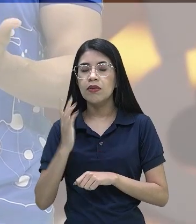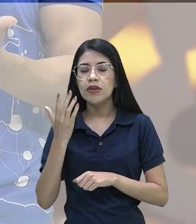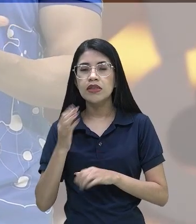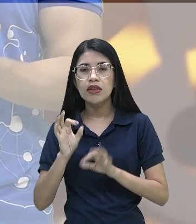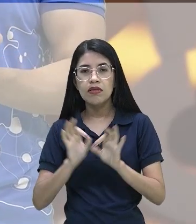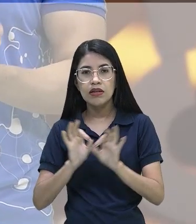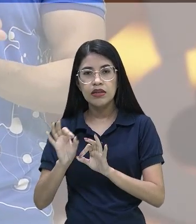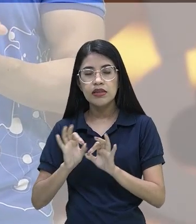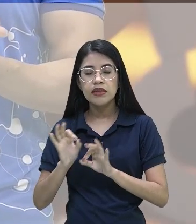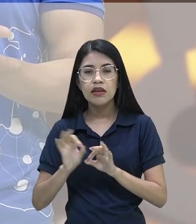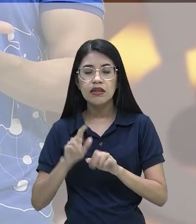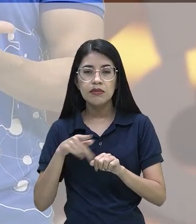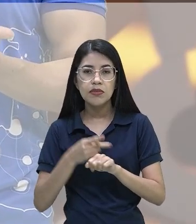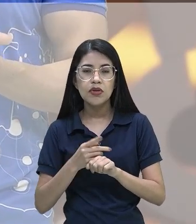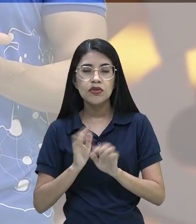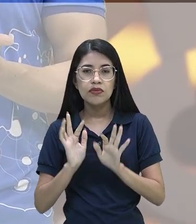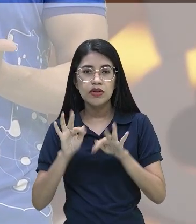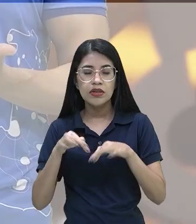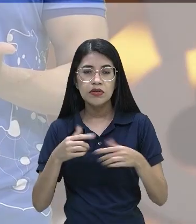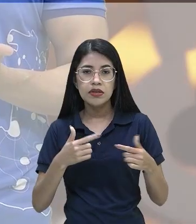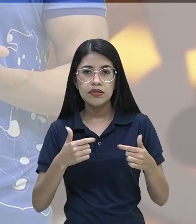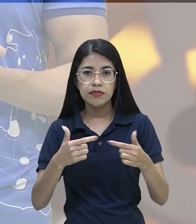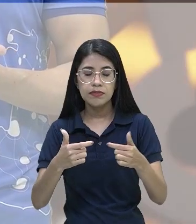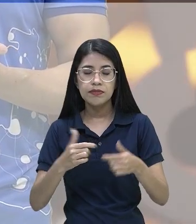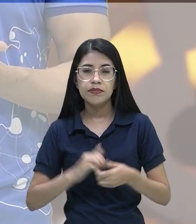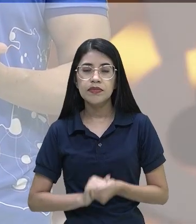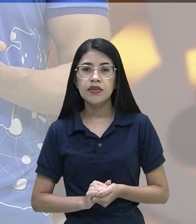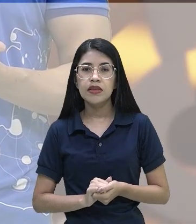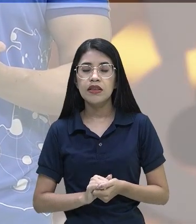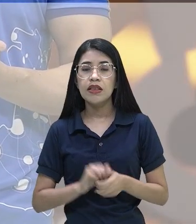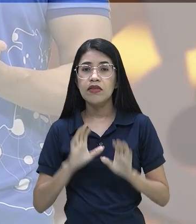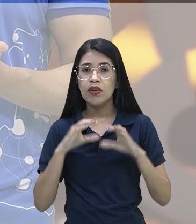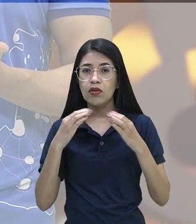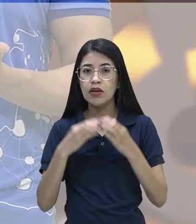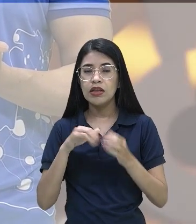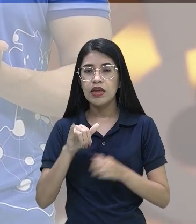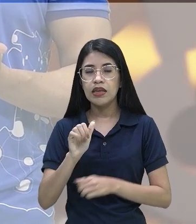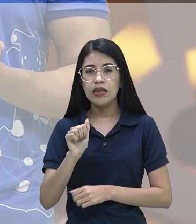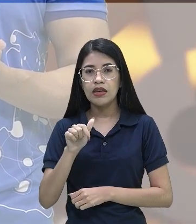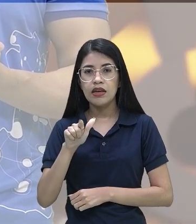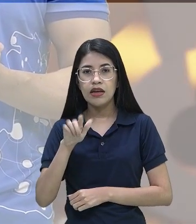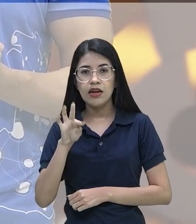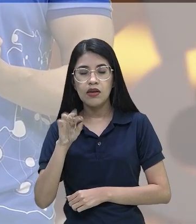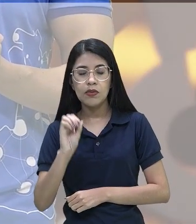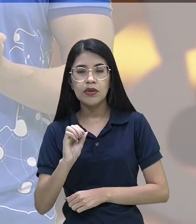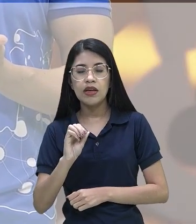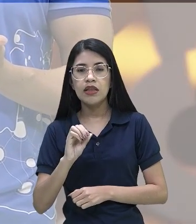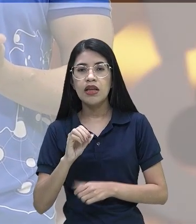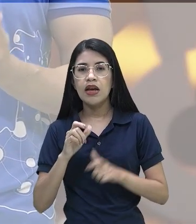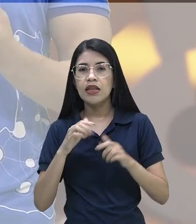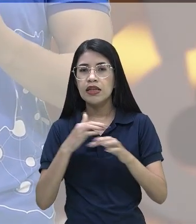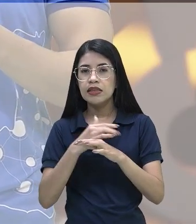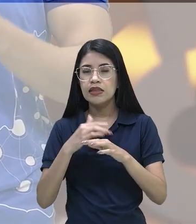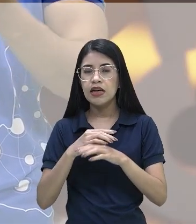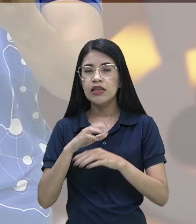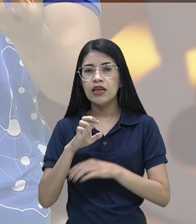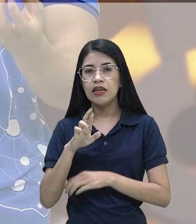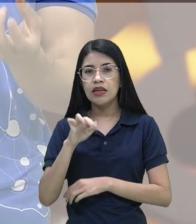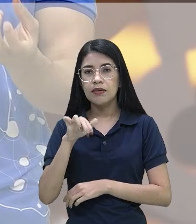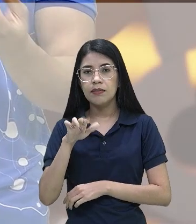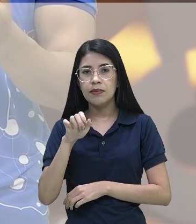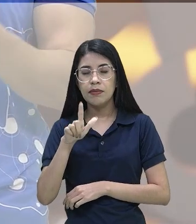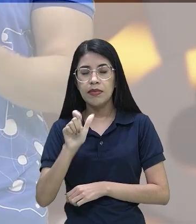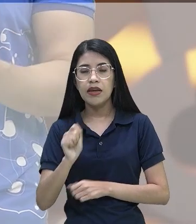Mundial. E nós tivemos a conferência de Ialta. Ialta é uma cidade que fica na Crimeia, região de conflito atual,